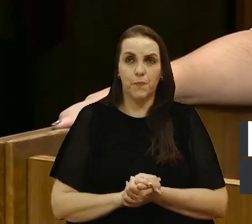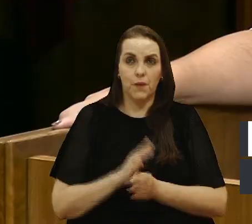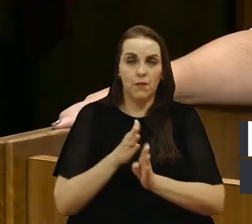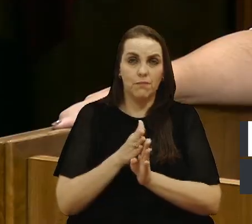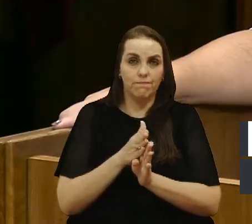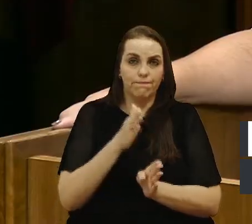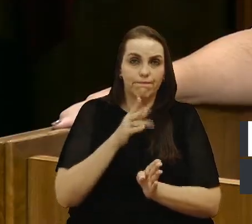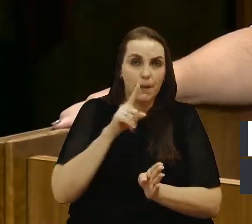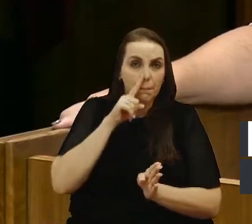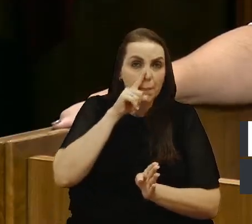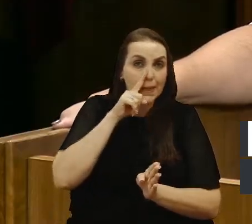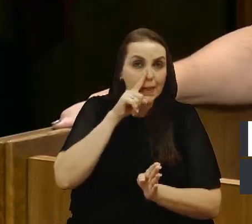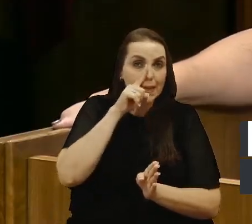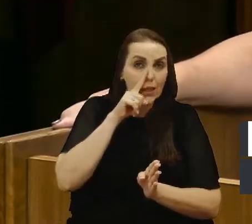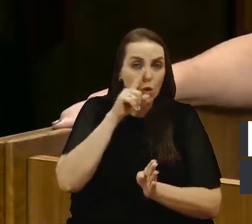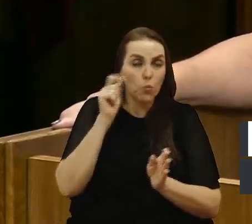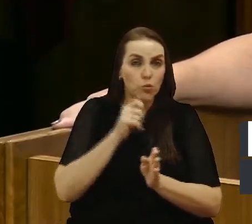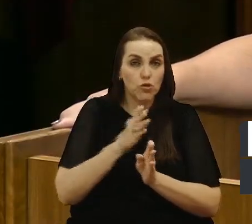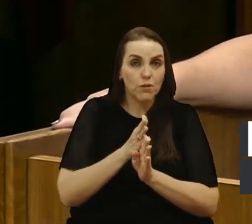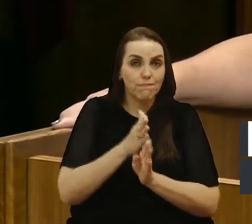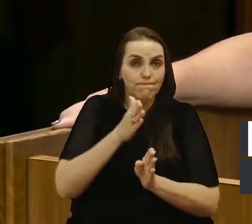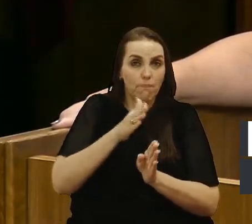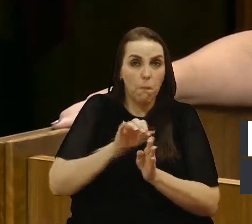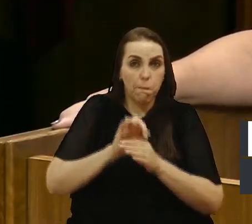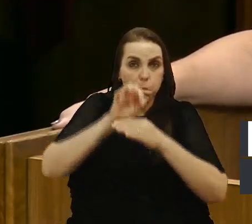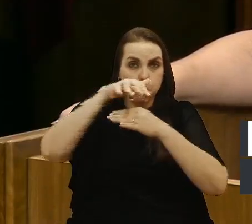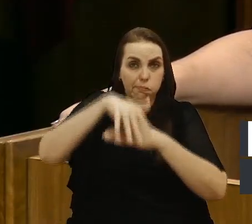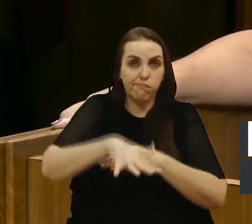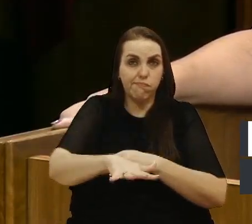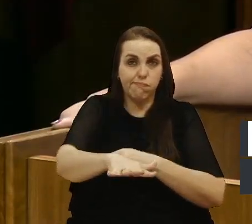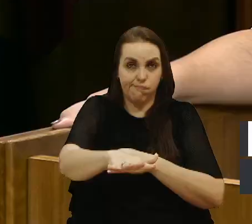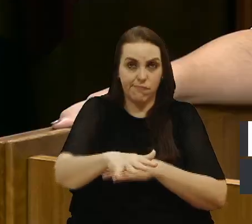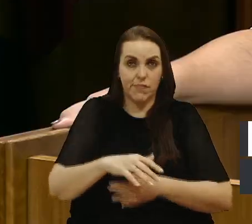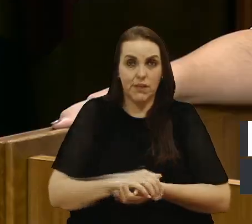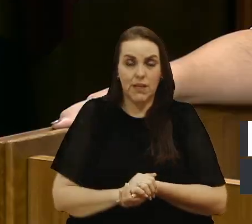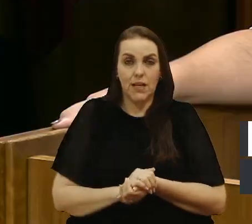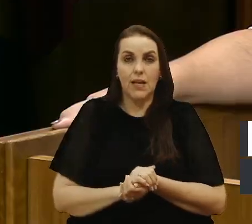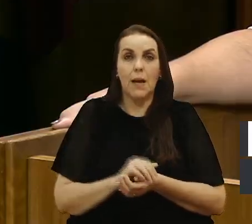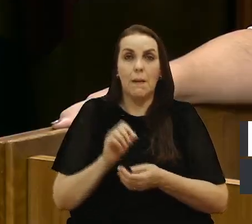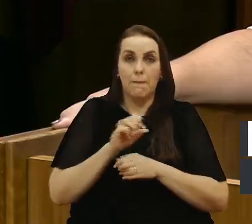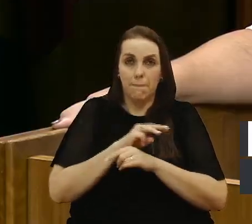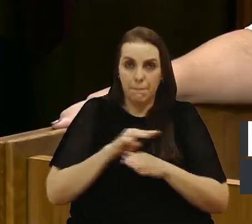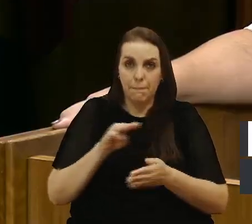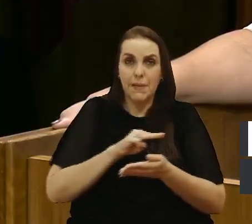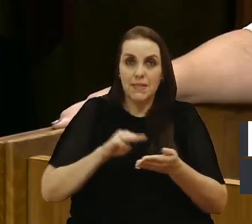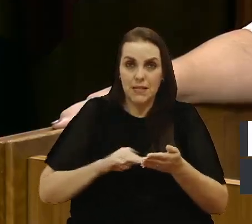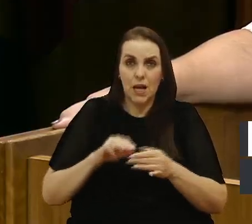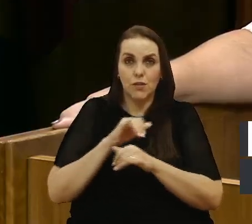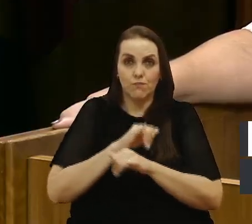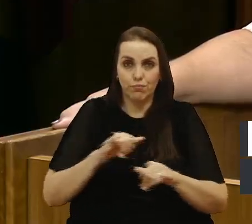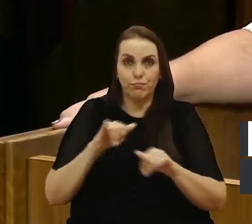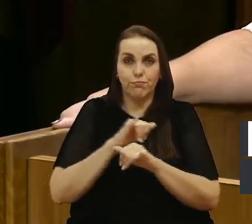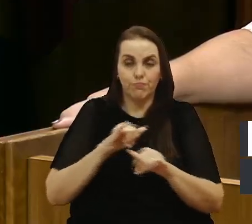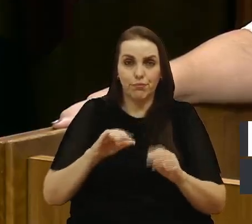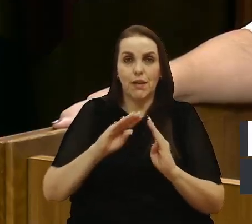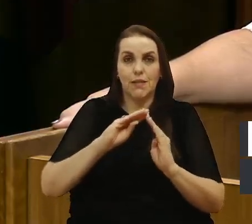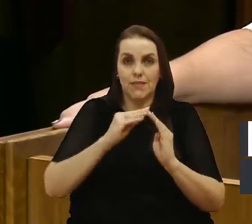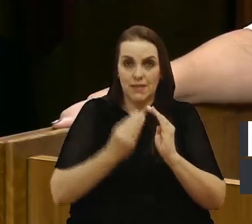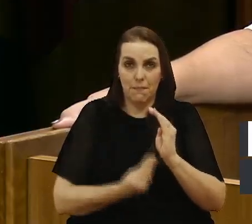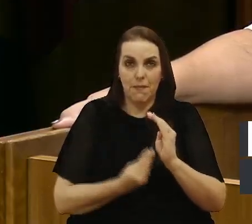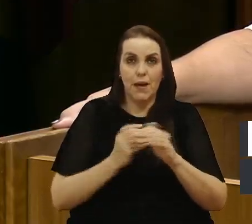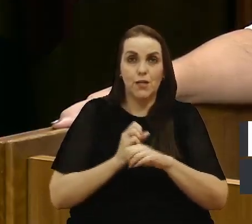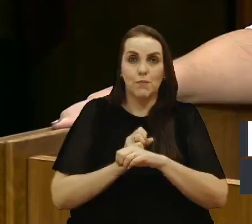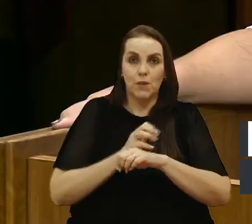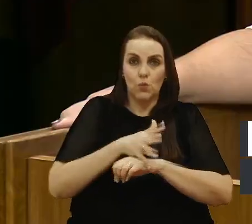do risco iminente do rompimento da barragem, aquelas mensagens feitas pelo SAMAI na